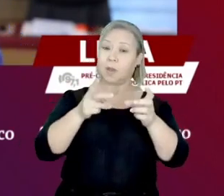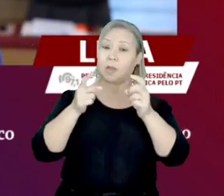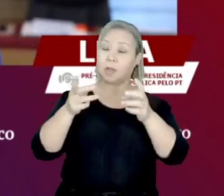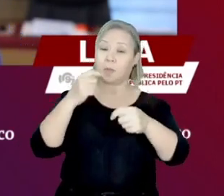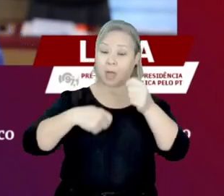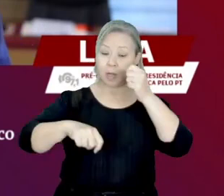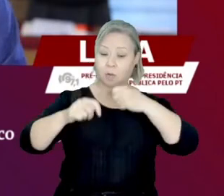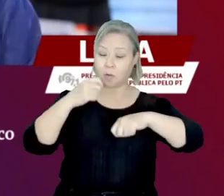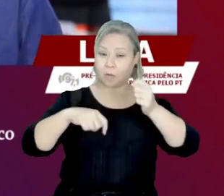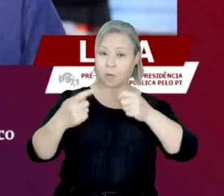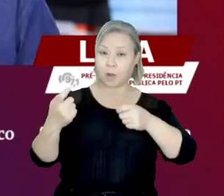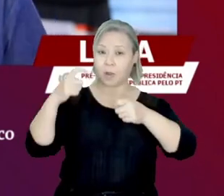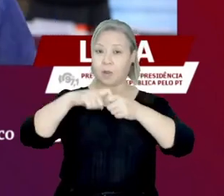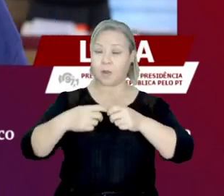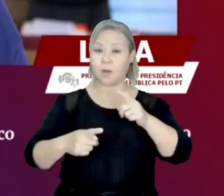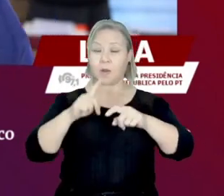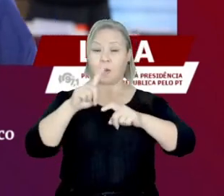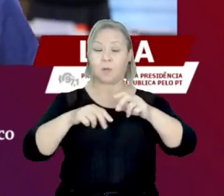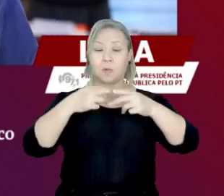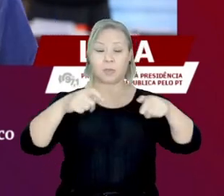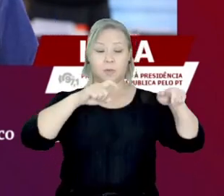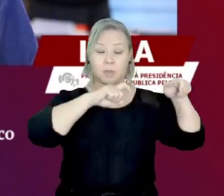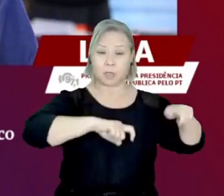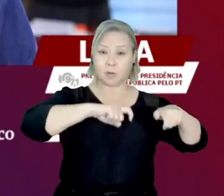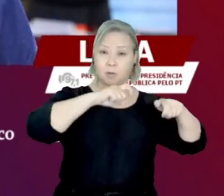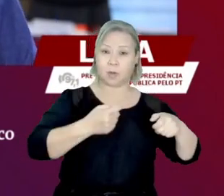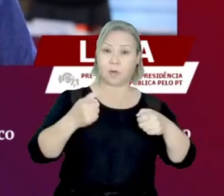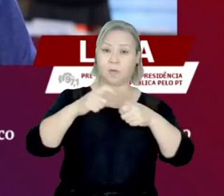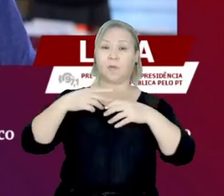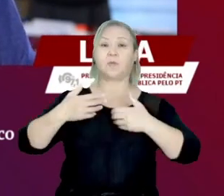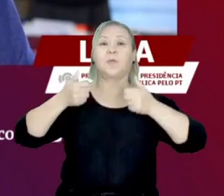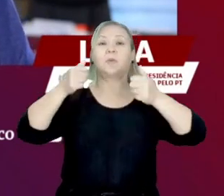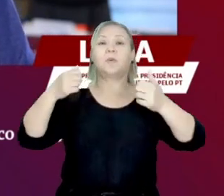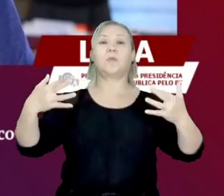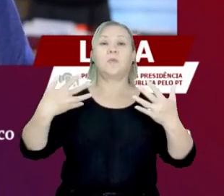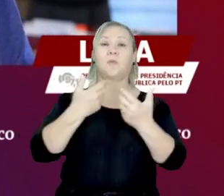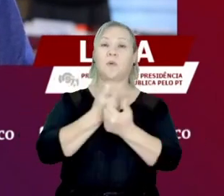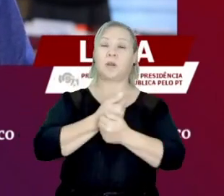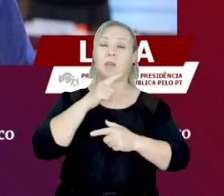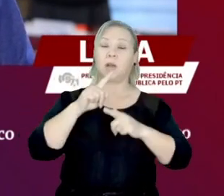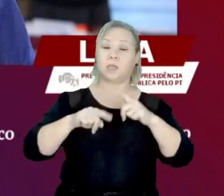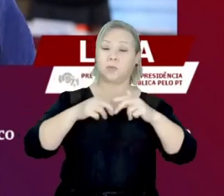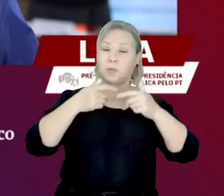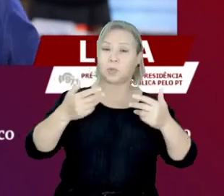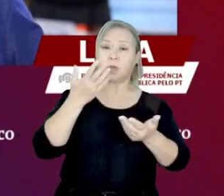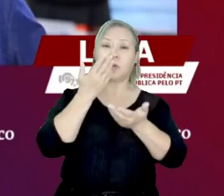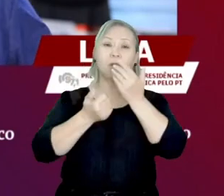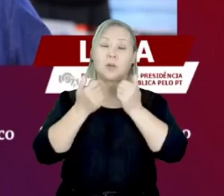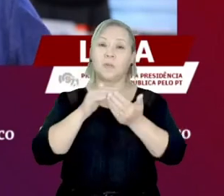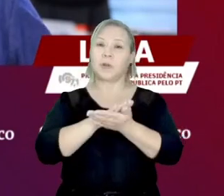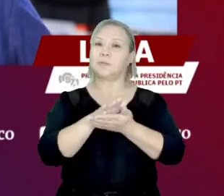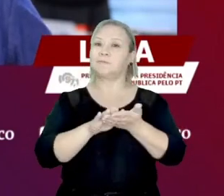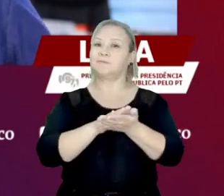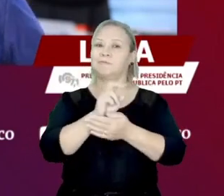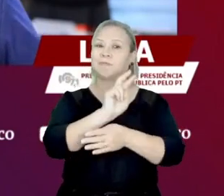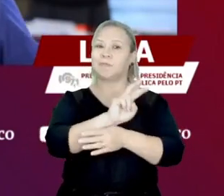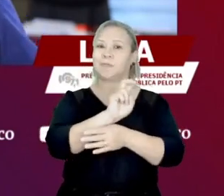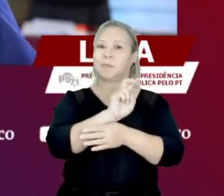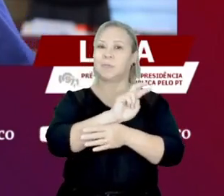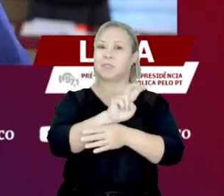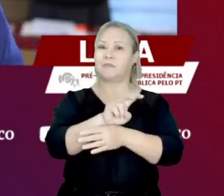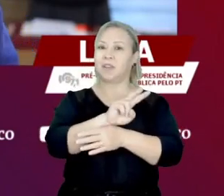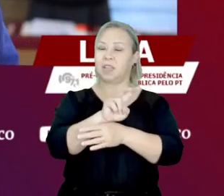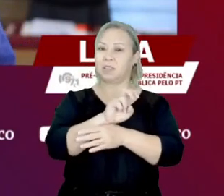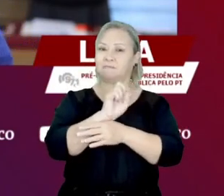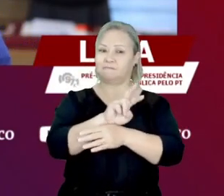no Brasil. Ou seja, então, eu sinceramente tenho total confiança no Alckmin, é um homem de bem. E as divergências eu